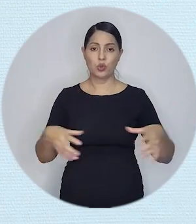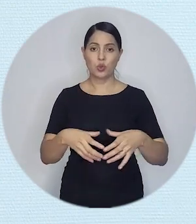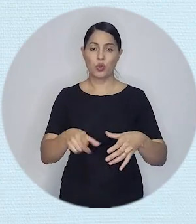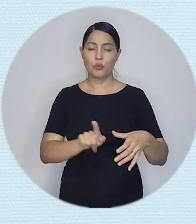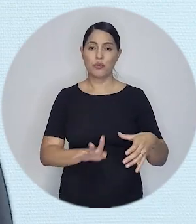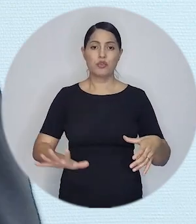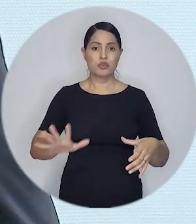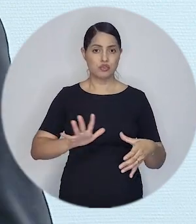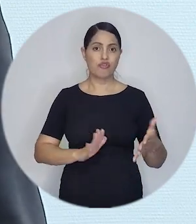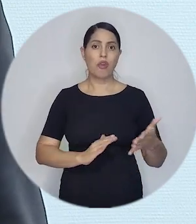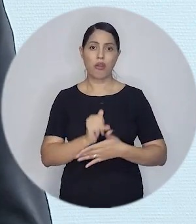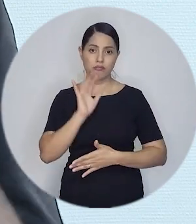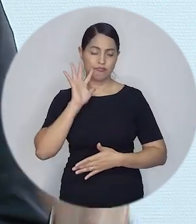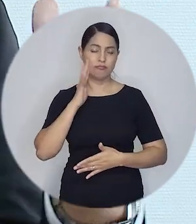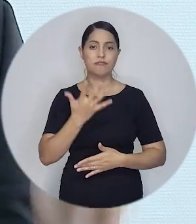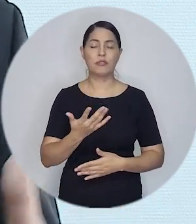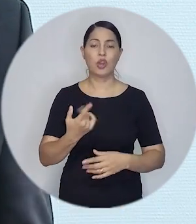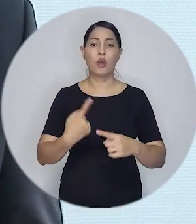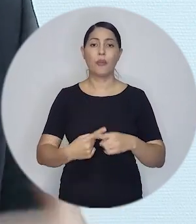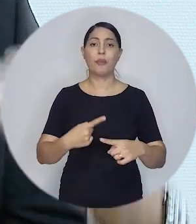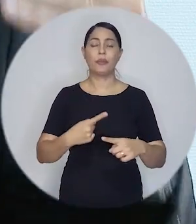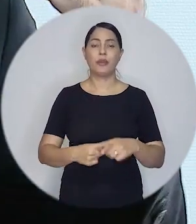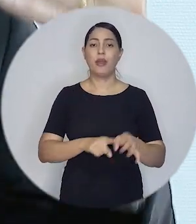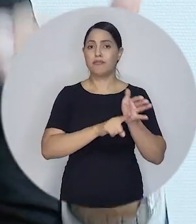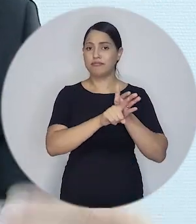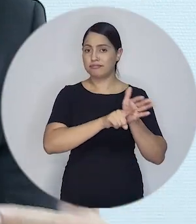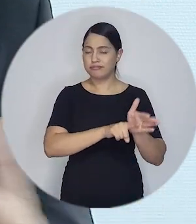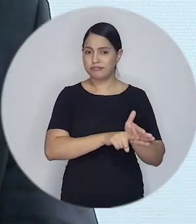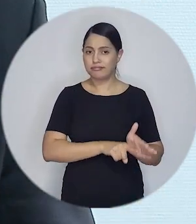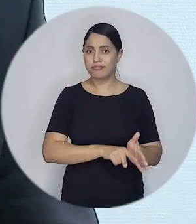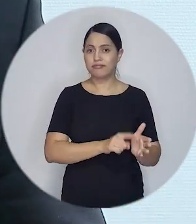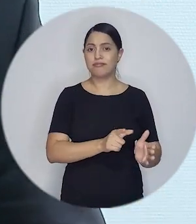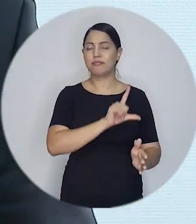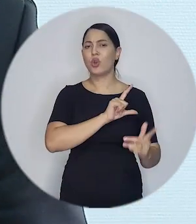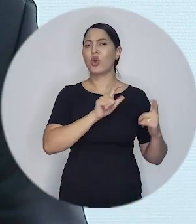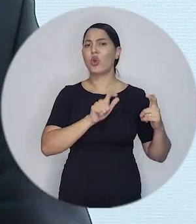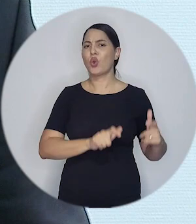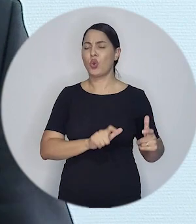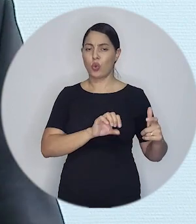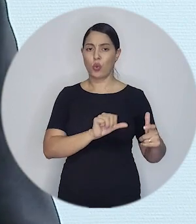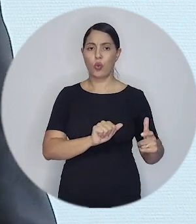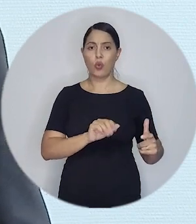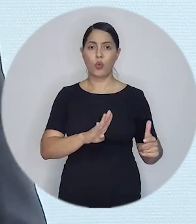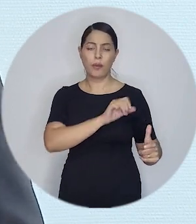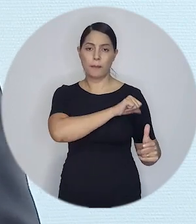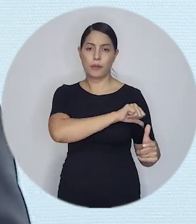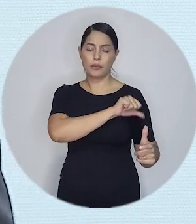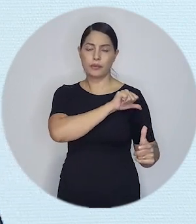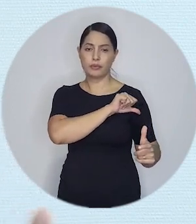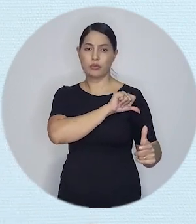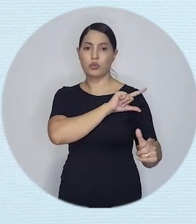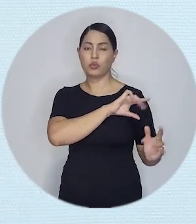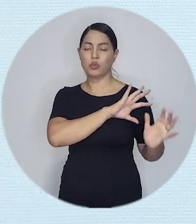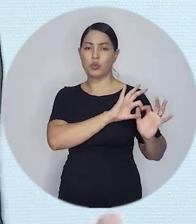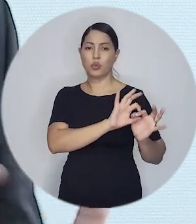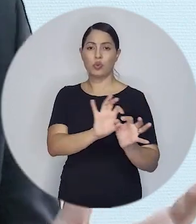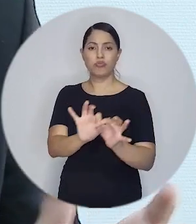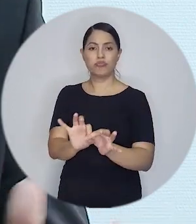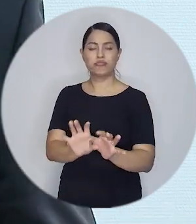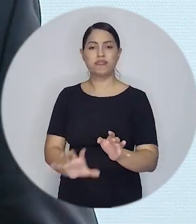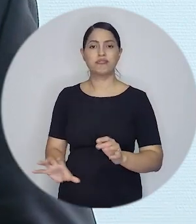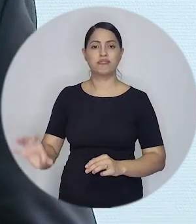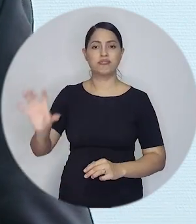decisão unânime do colegiado, justamente respondendo uma consulta proveniente da OAB do Rio de Janeiro, com o intuito de